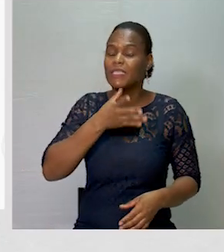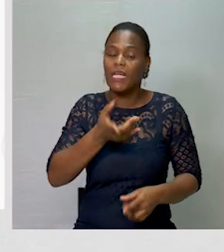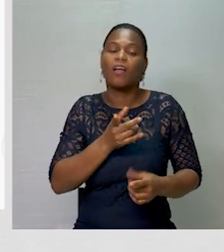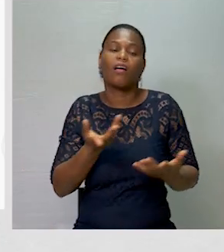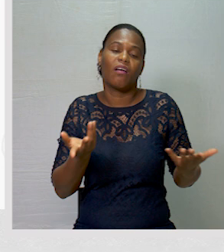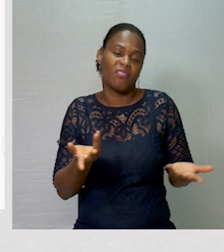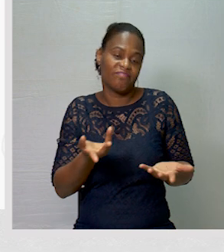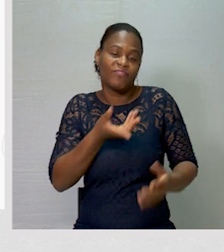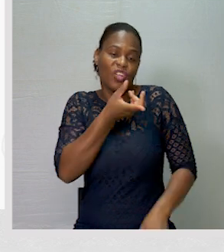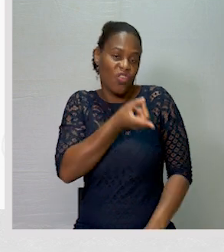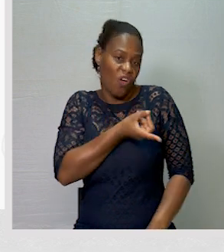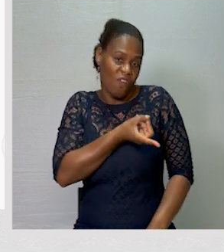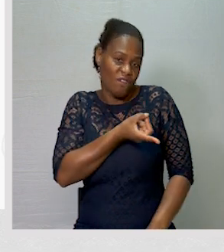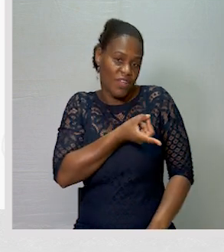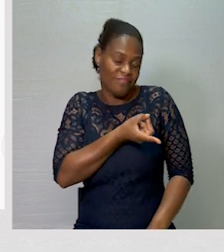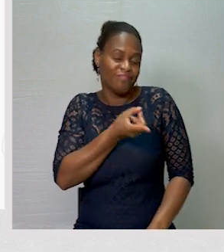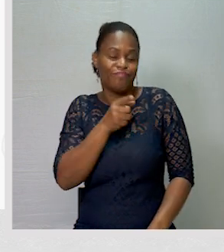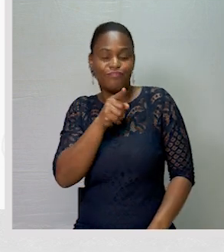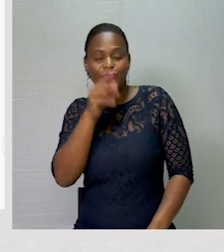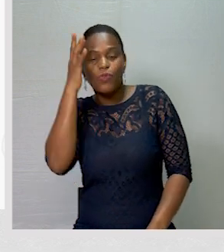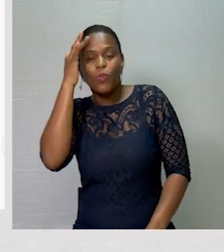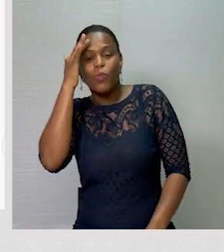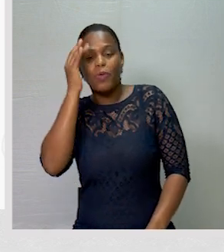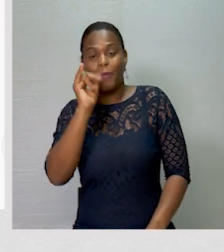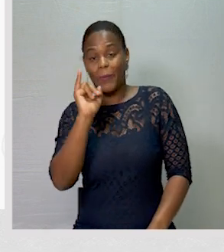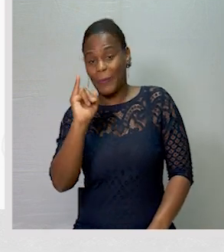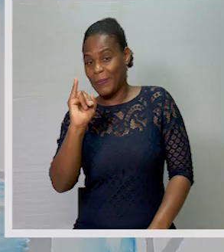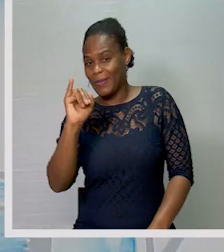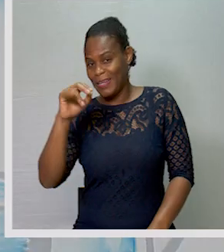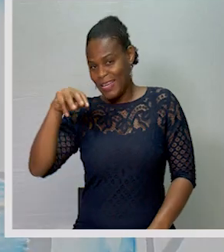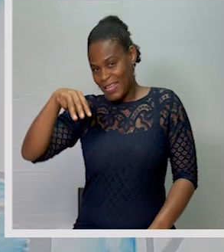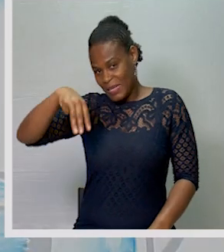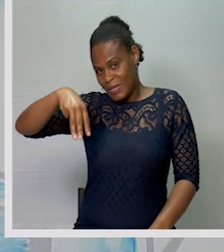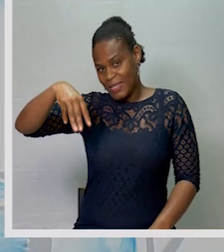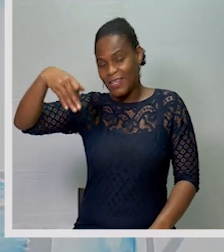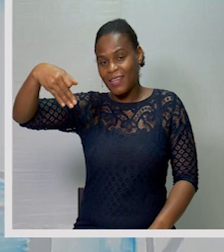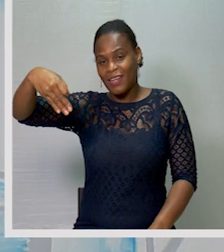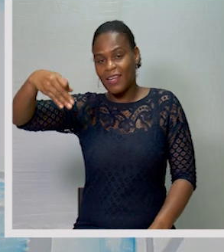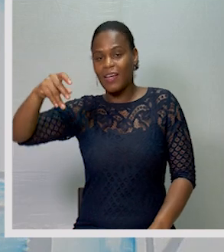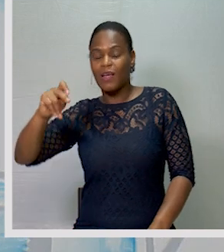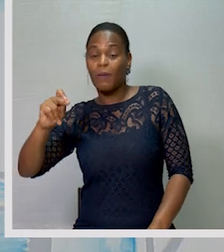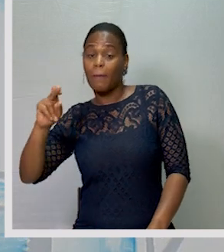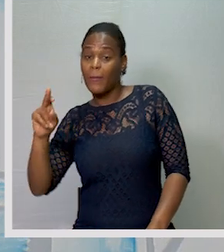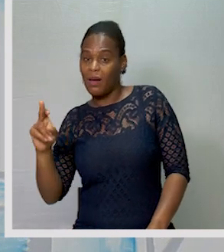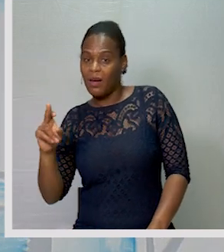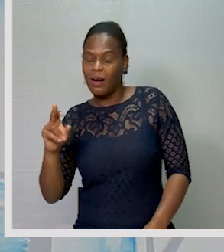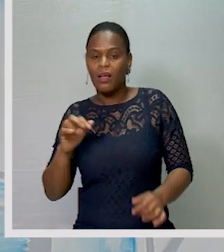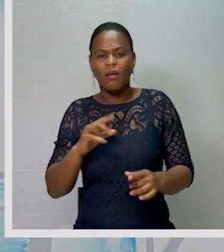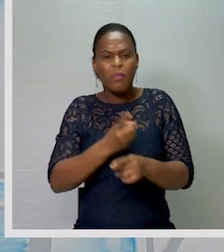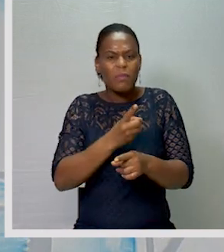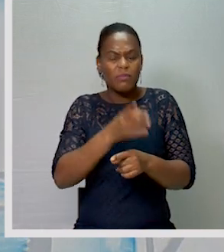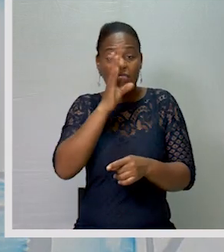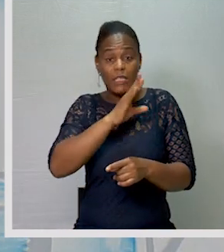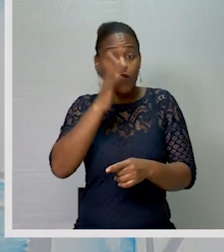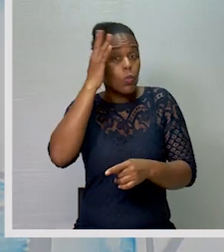Logo, 9 é um número ímpar. A mesma coisa, mas se o número tiver